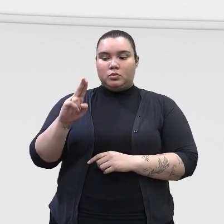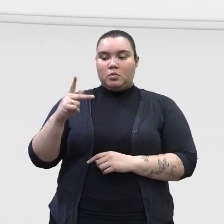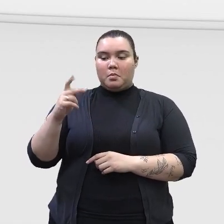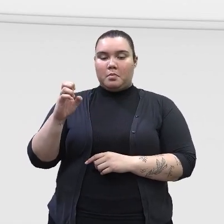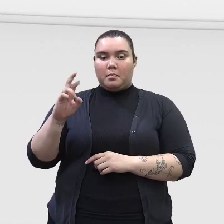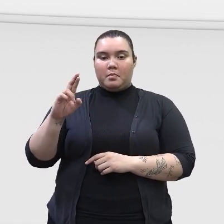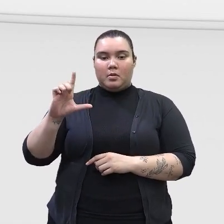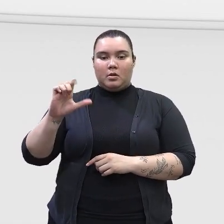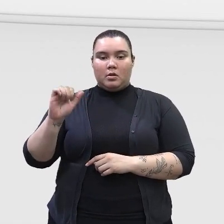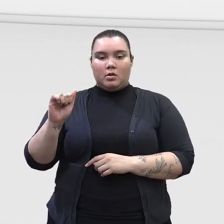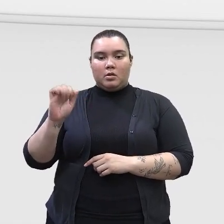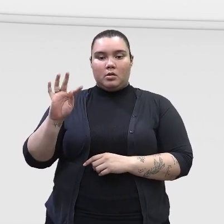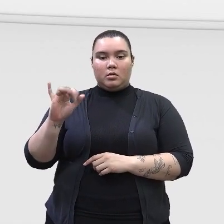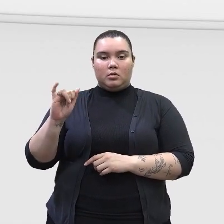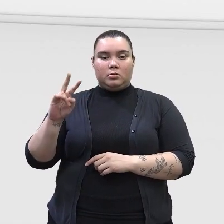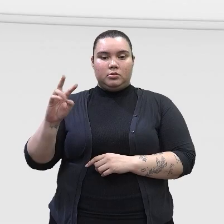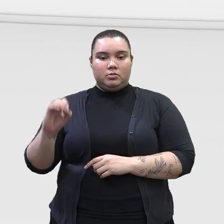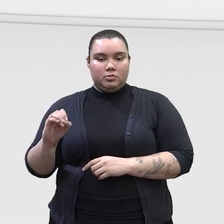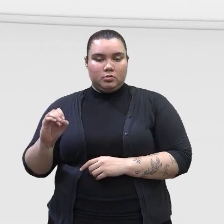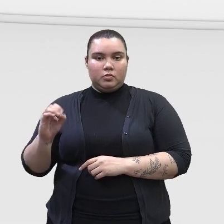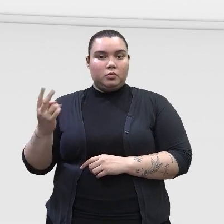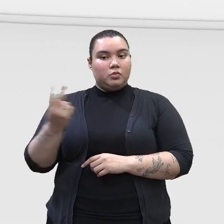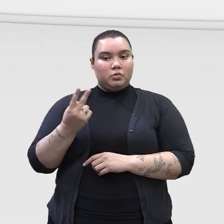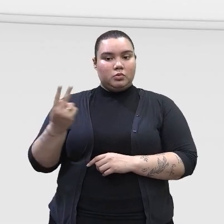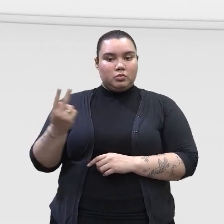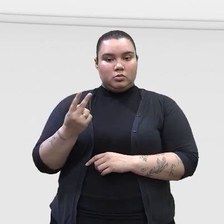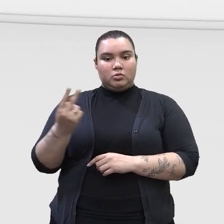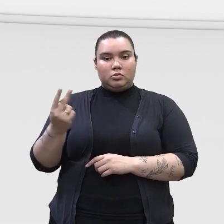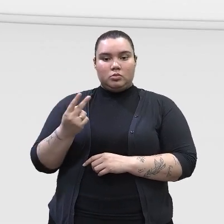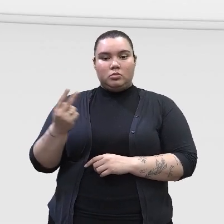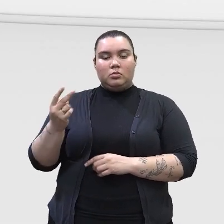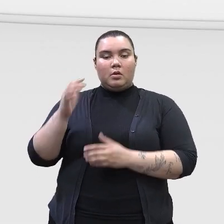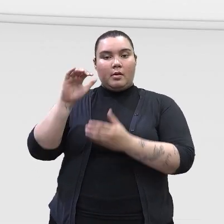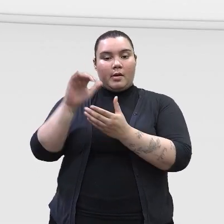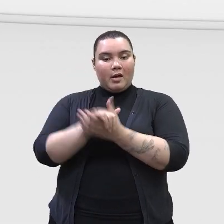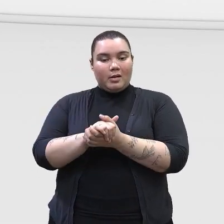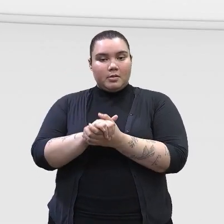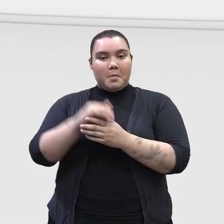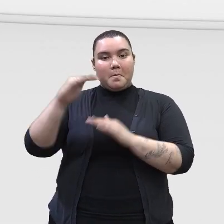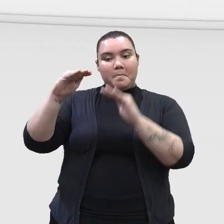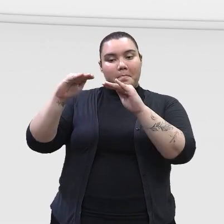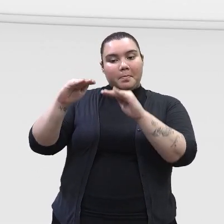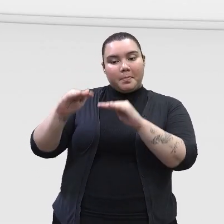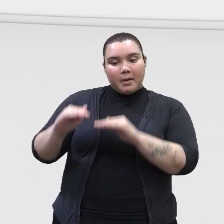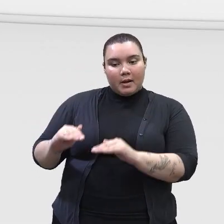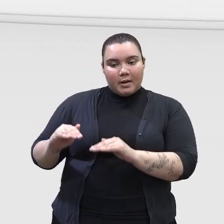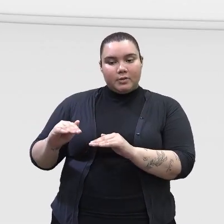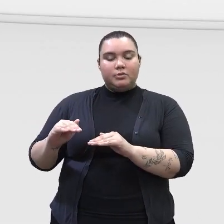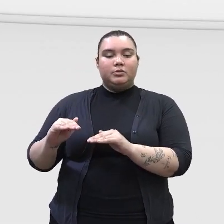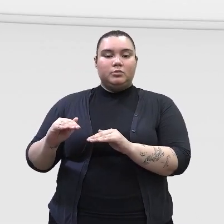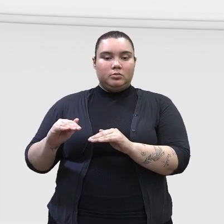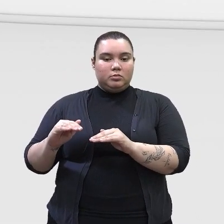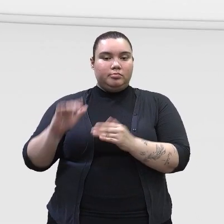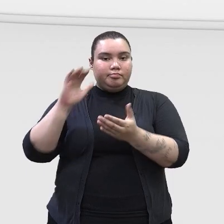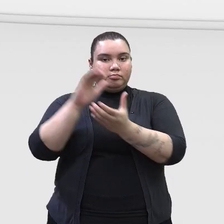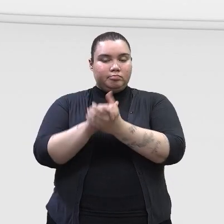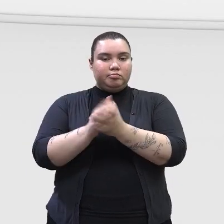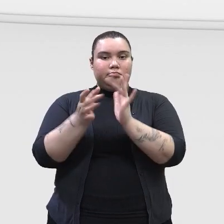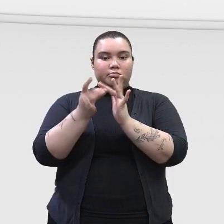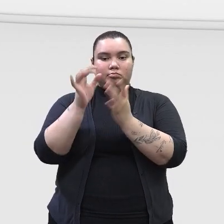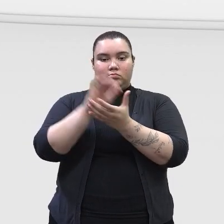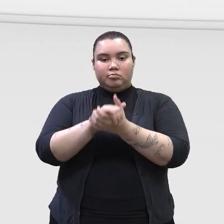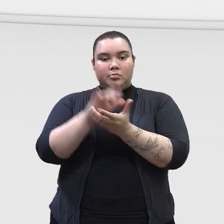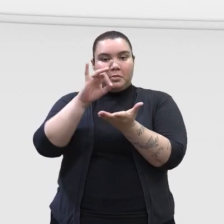the shortest, eles são o casal mais baixo, né, o casal que é casado mesmo, né, vivem